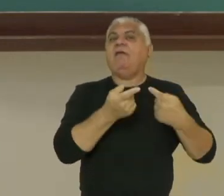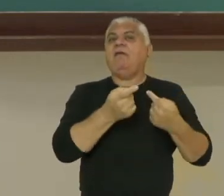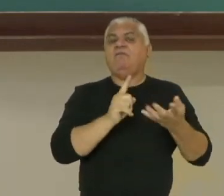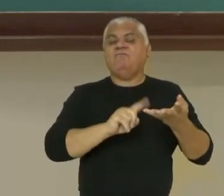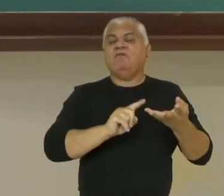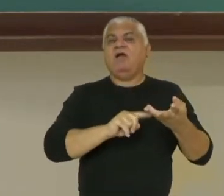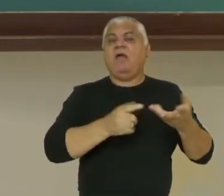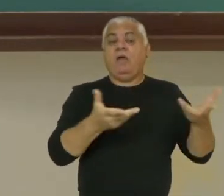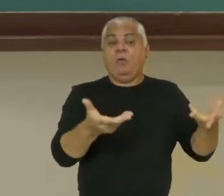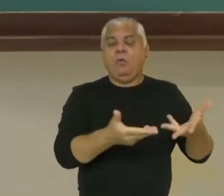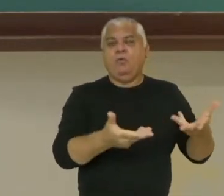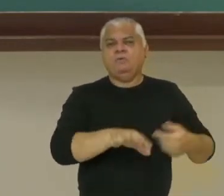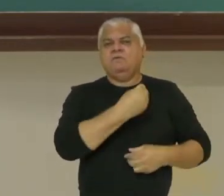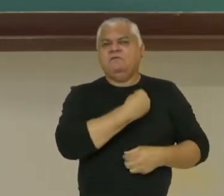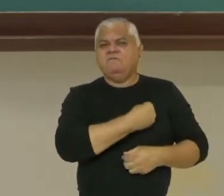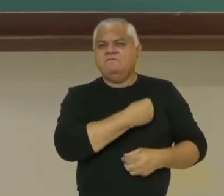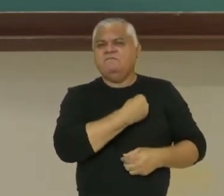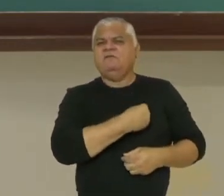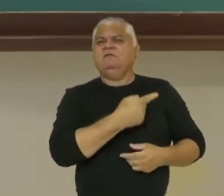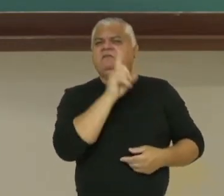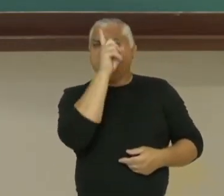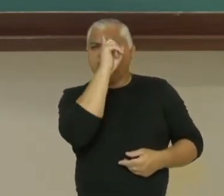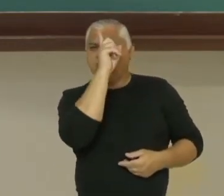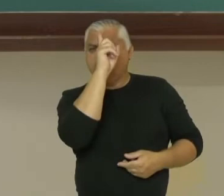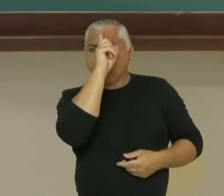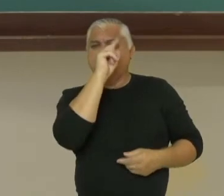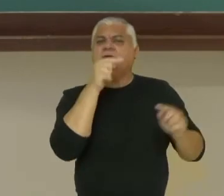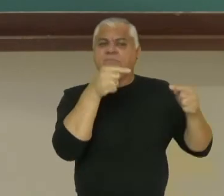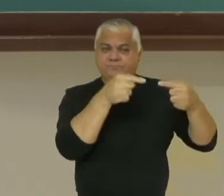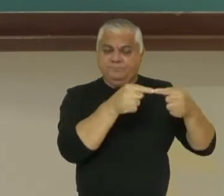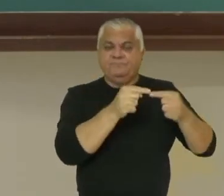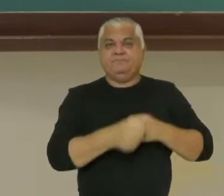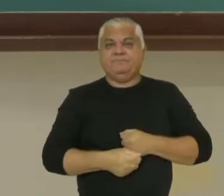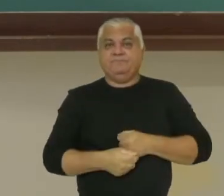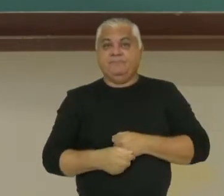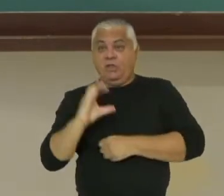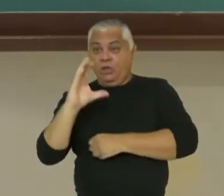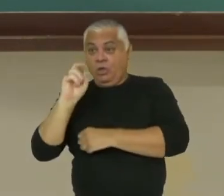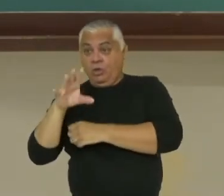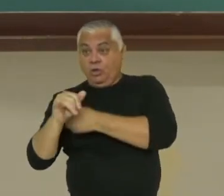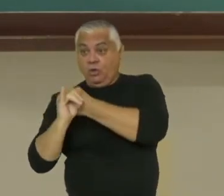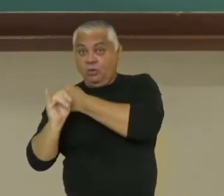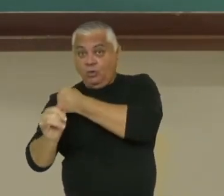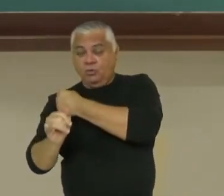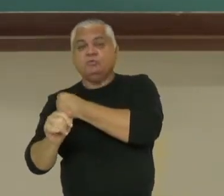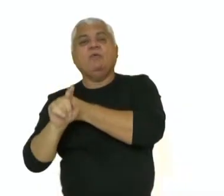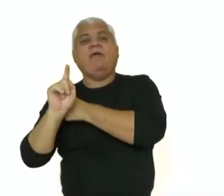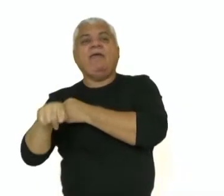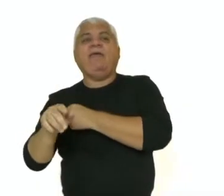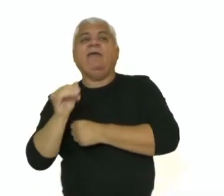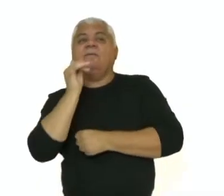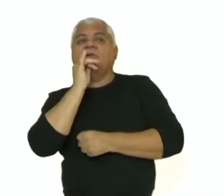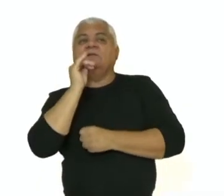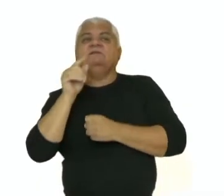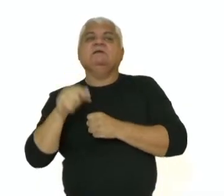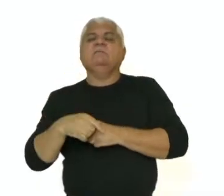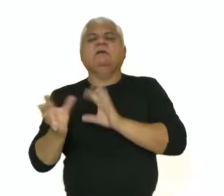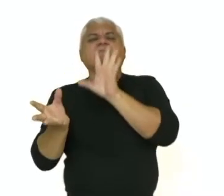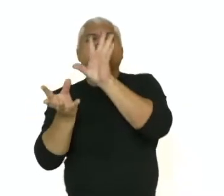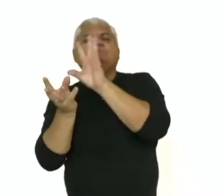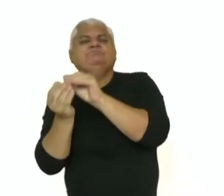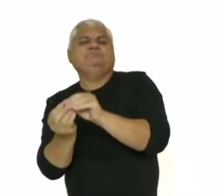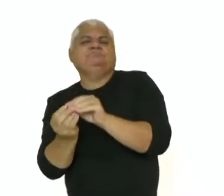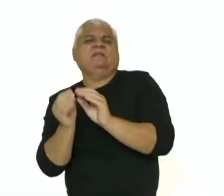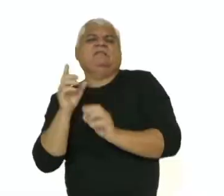do cotidiano, do nosso dia a dia. Já o conto, é uma narrativa curta,